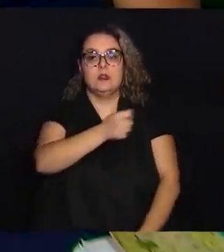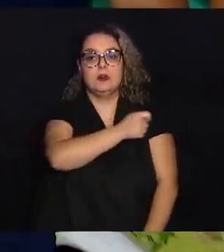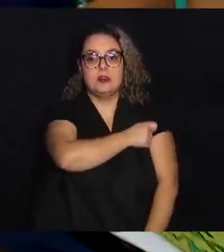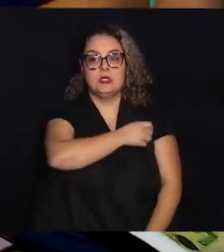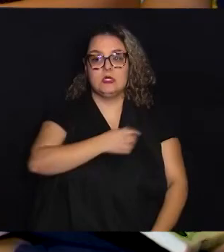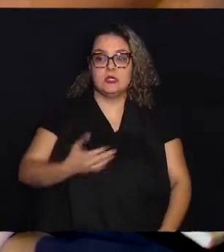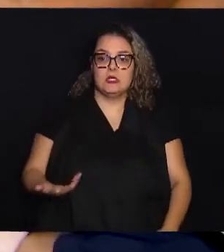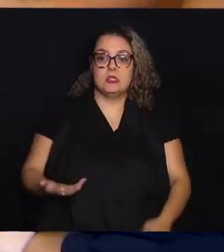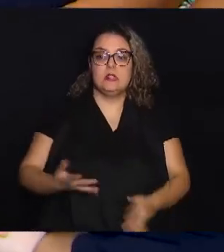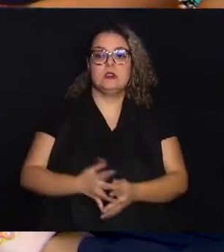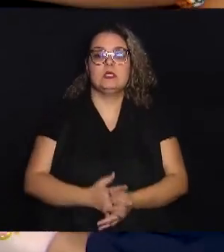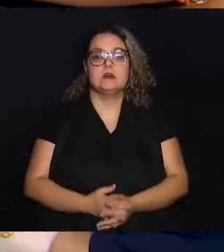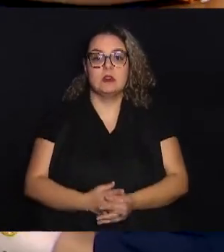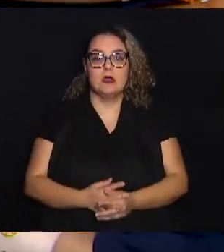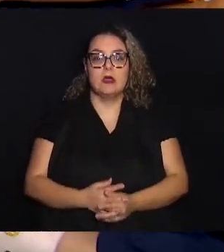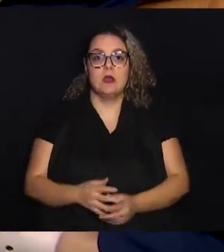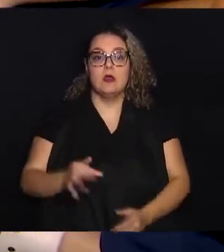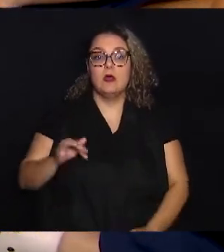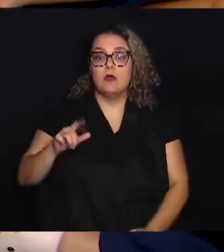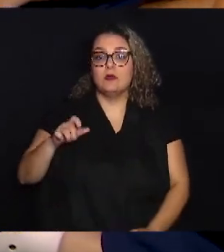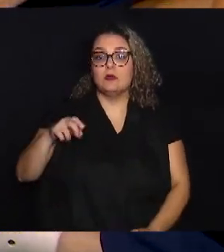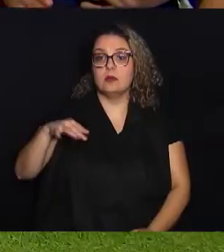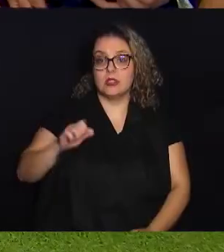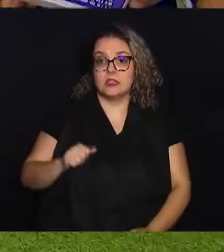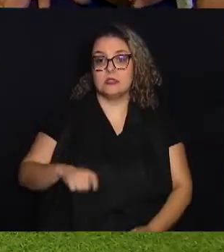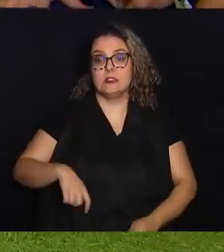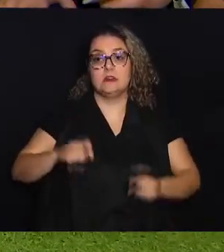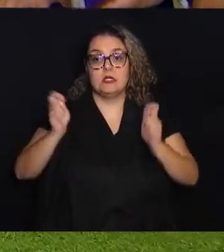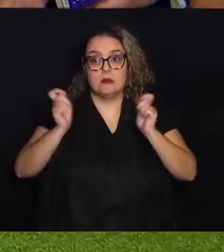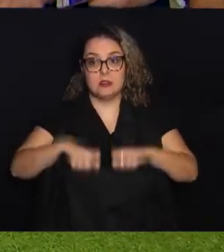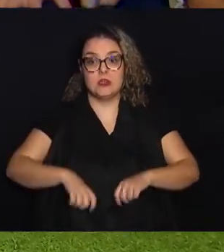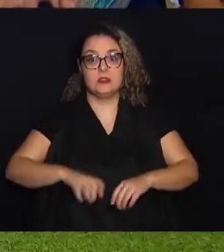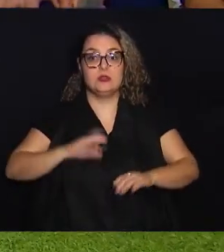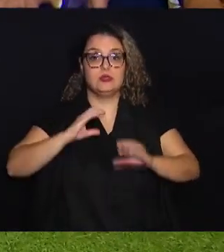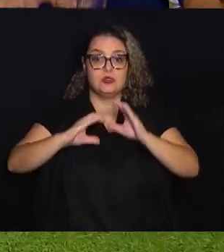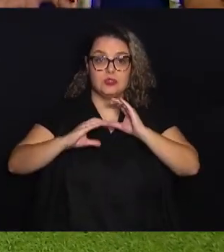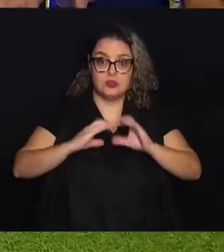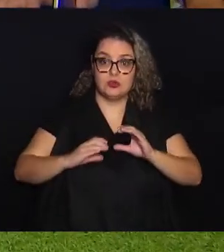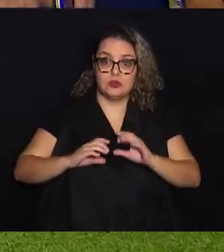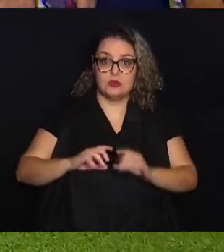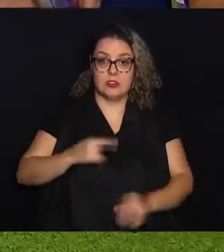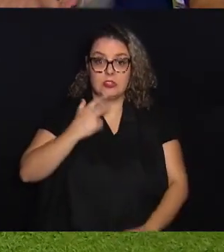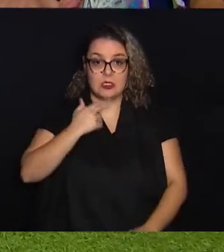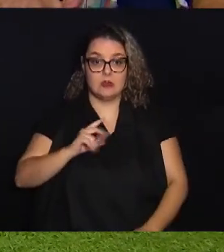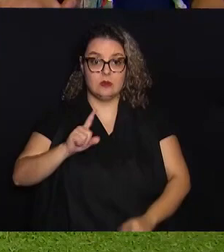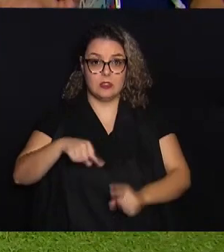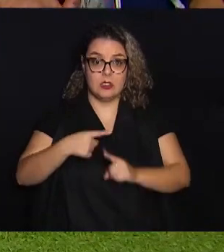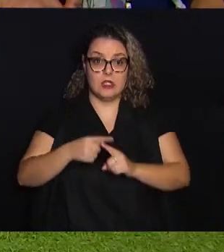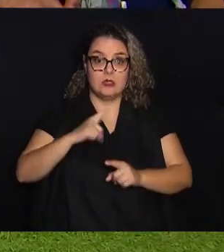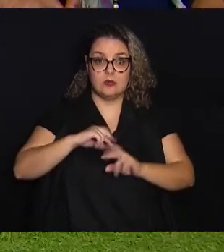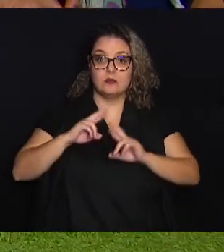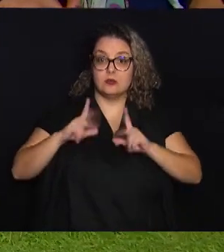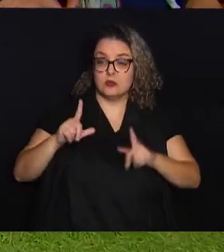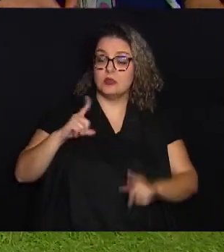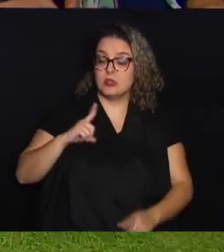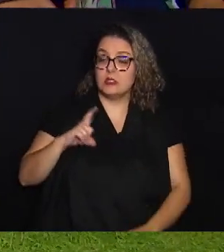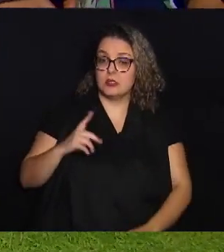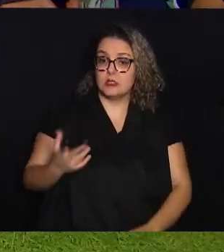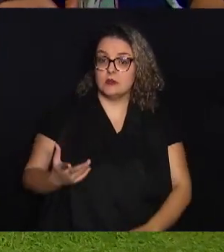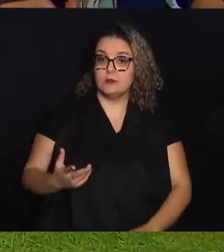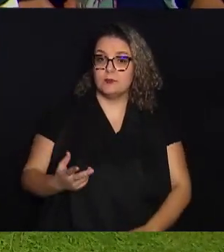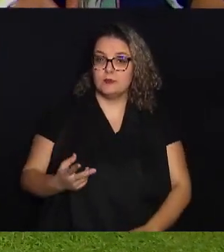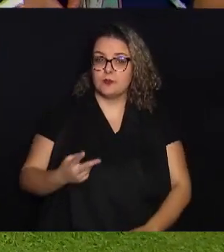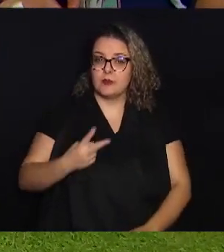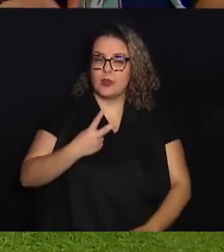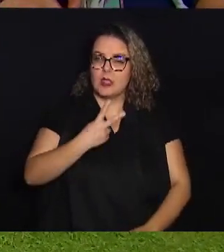nessa fluência e na capacidade de se comunicar com essa língua adicional. Então, há uma diferença. E de umas